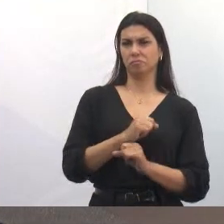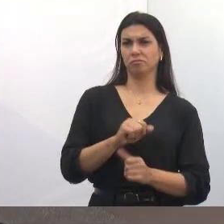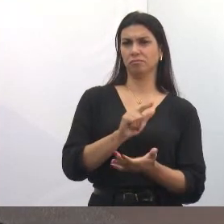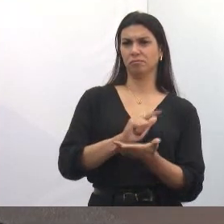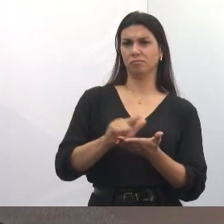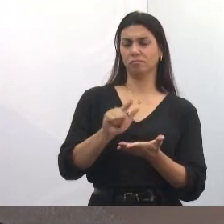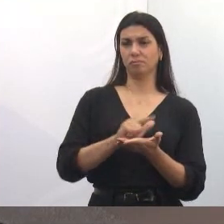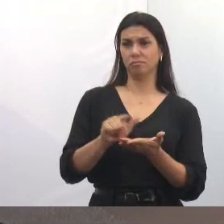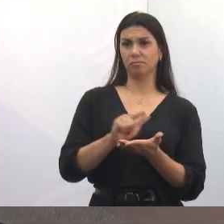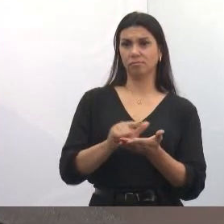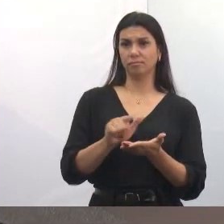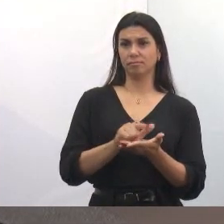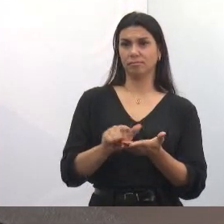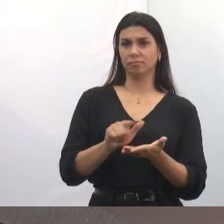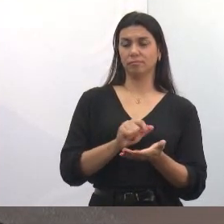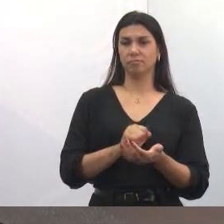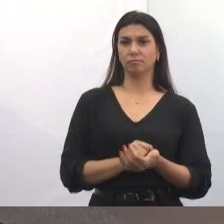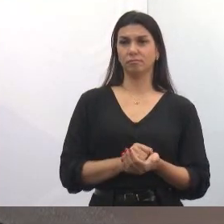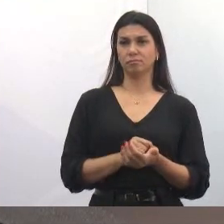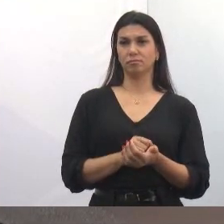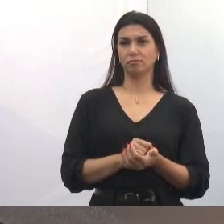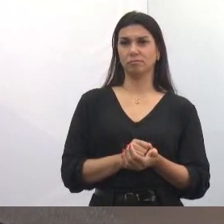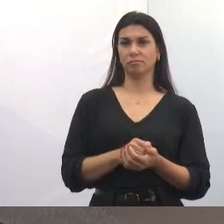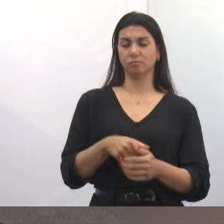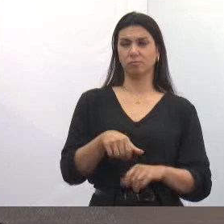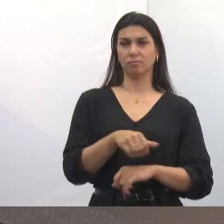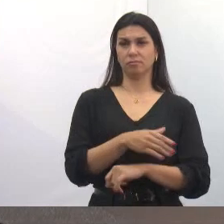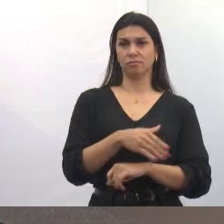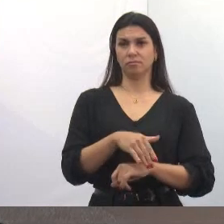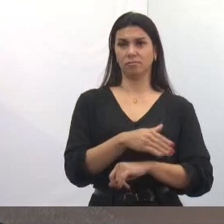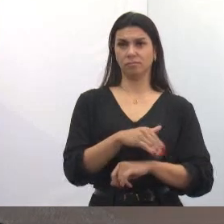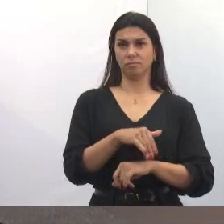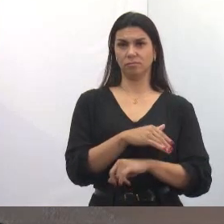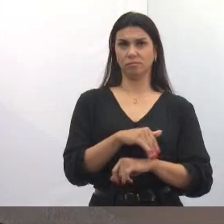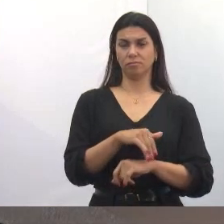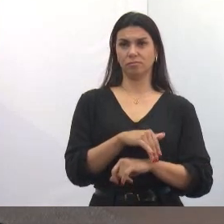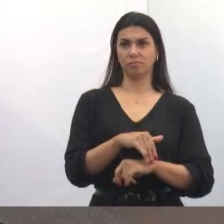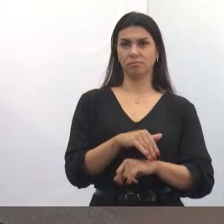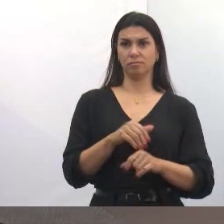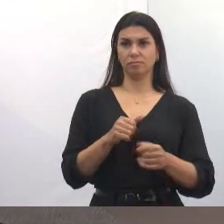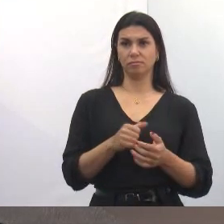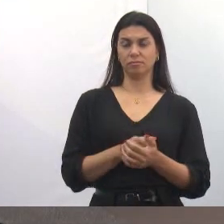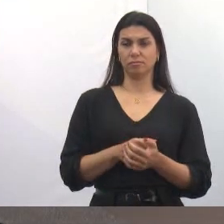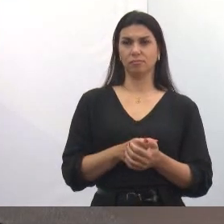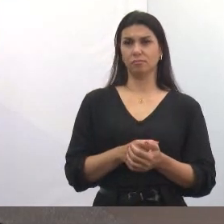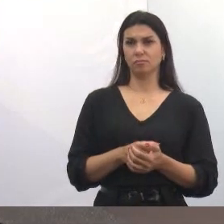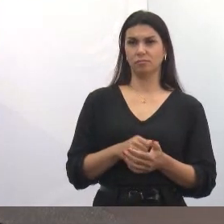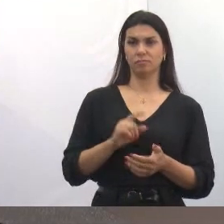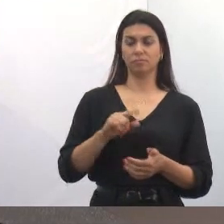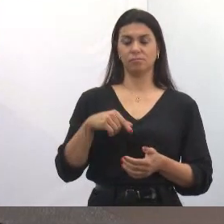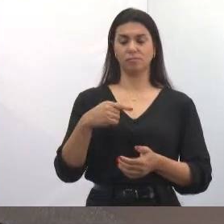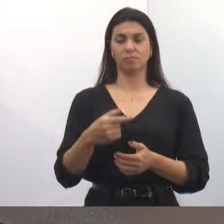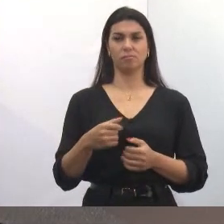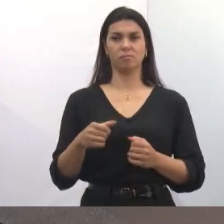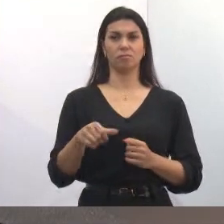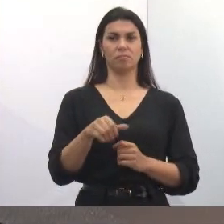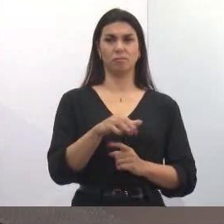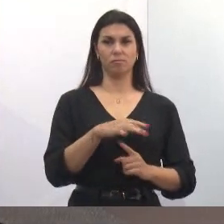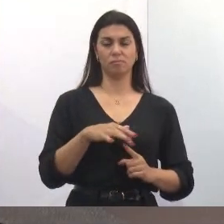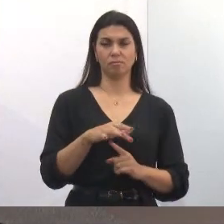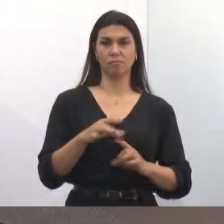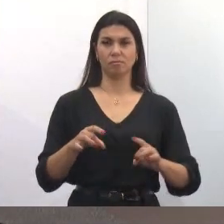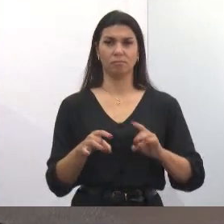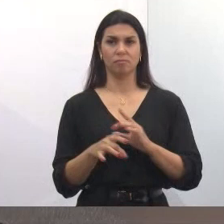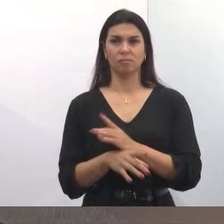limpeza, lavagem e desinfecção de vias após feira, serviços de gerais como